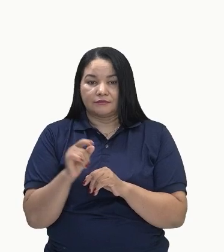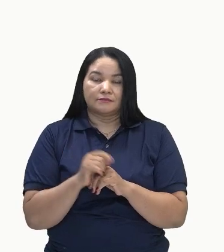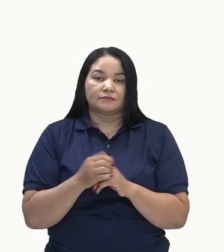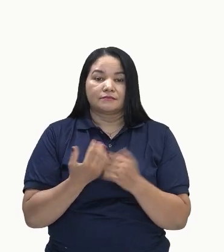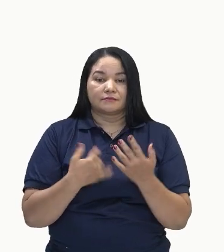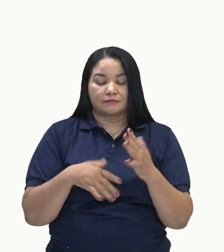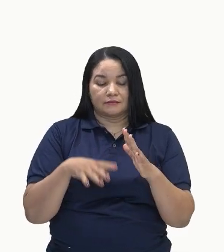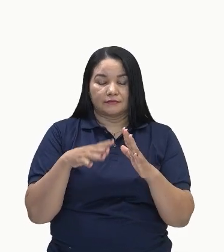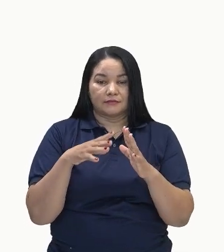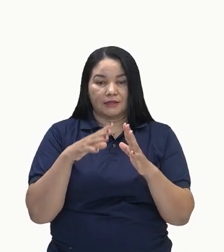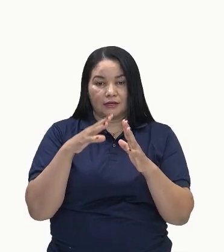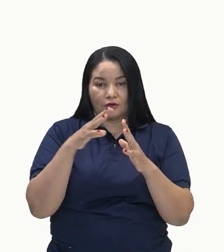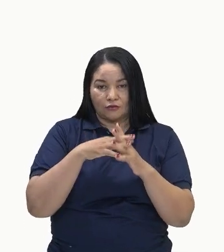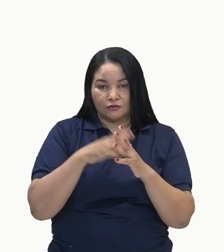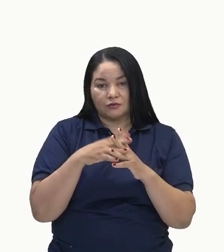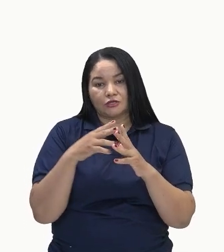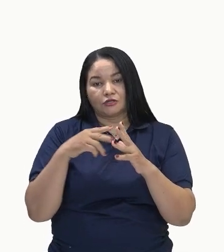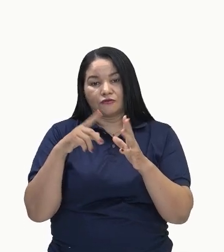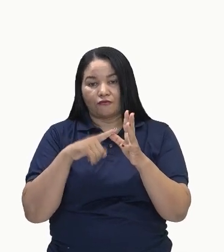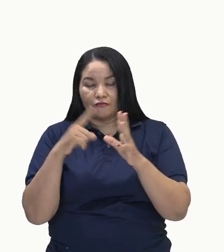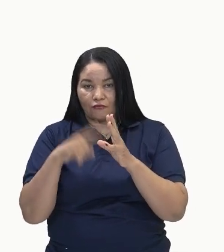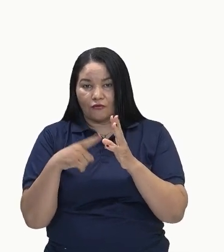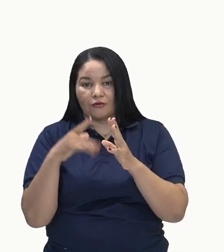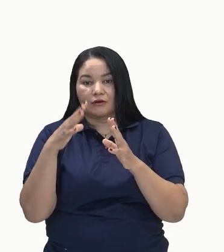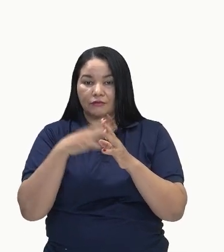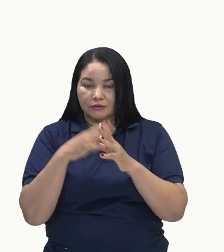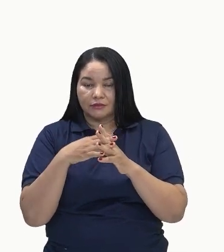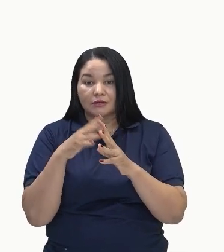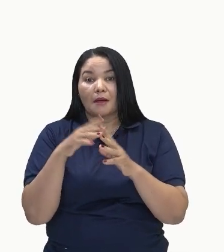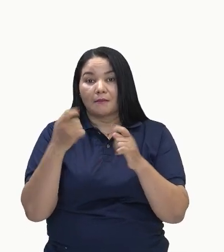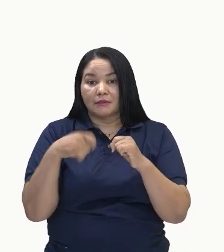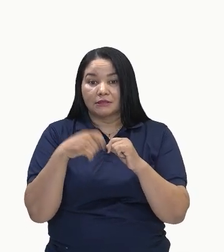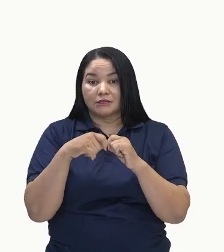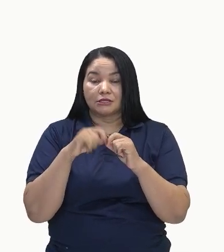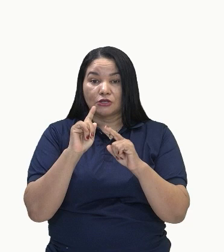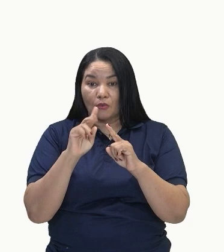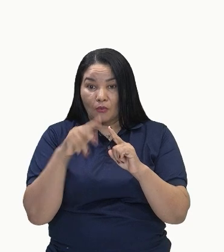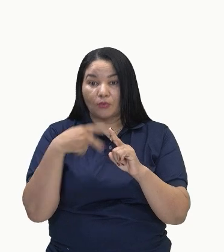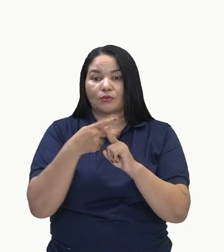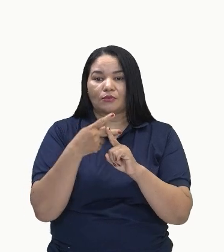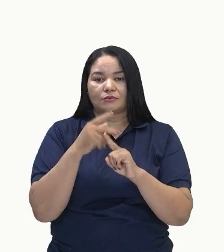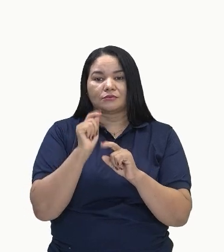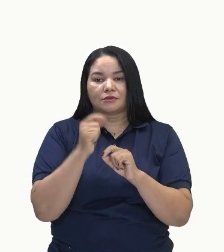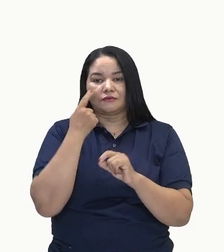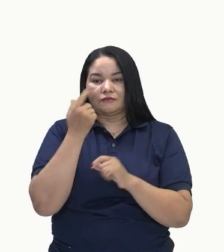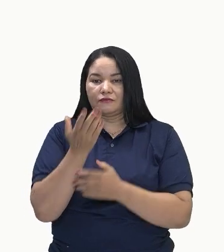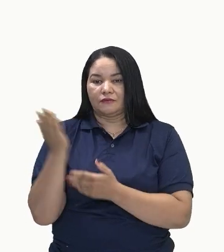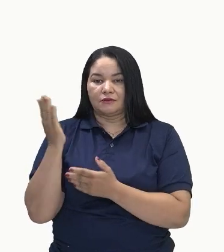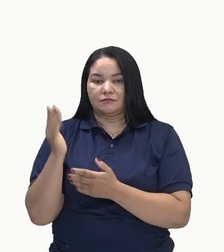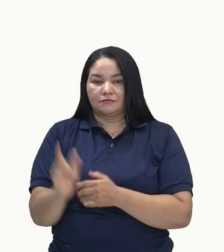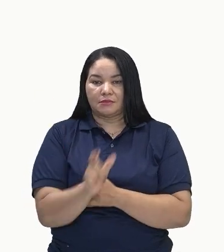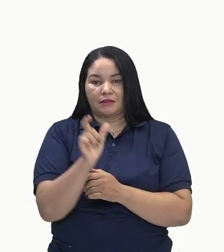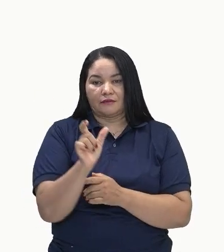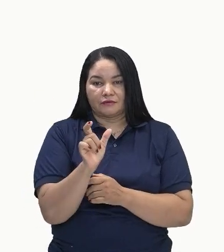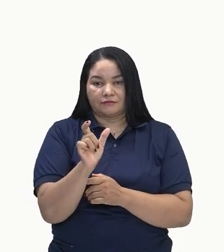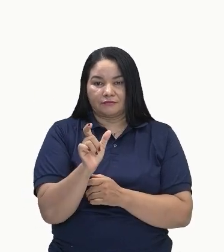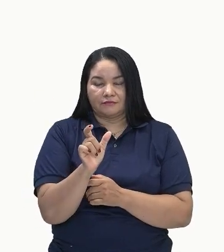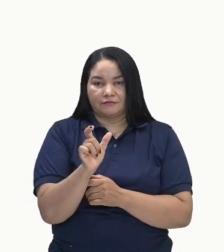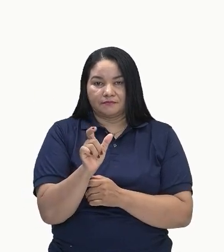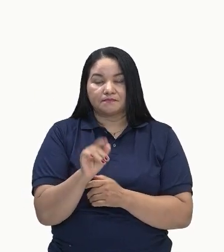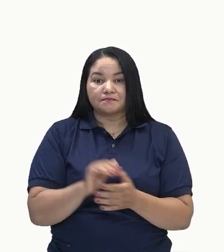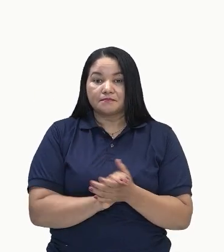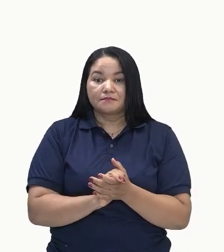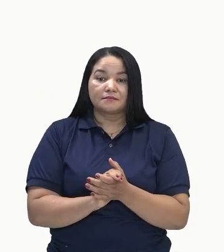consoante, vogal, consoante, eu vou duplicar, double last letter. Então, se o meu adjetivo